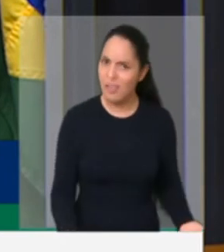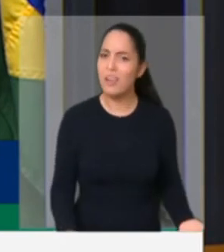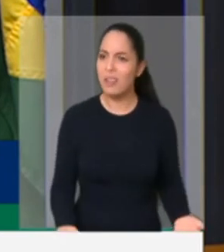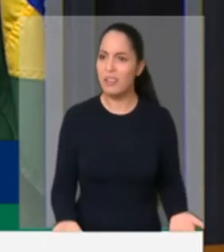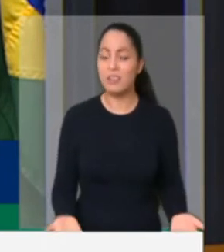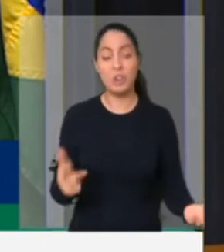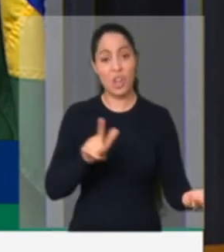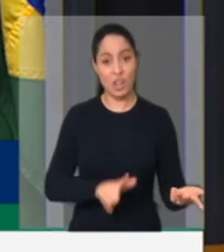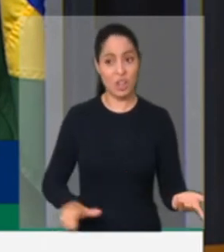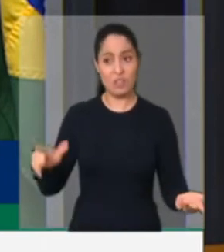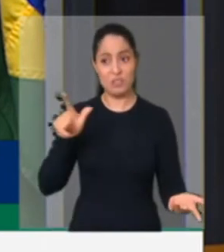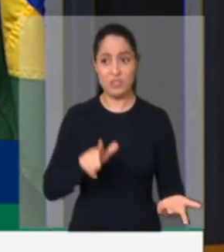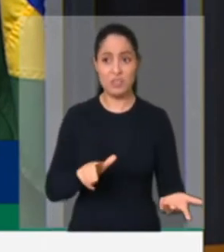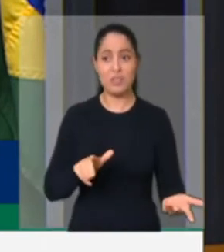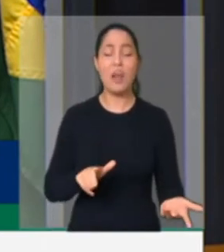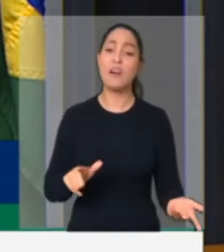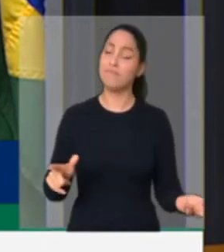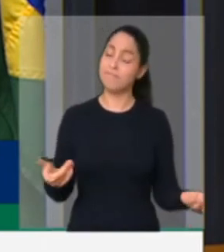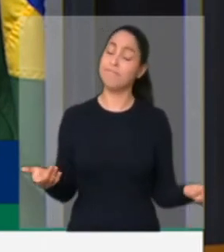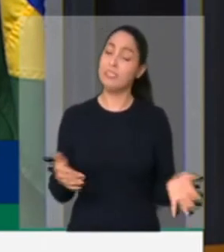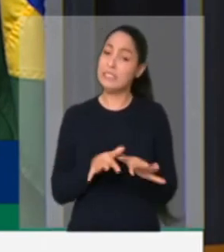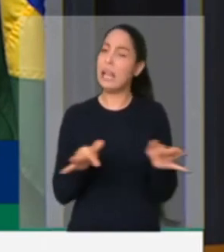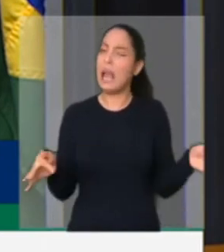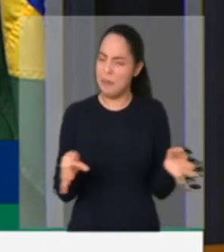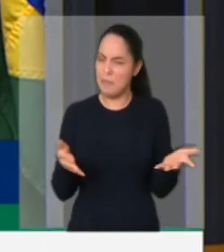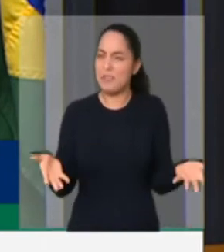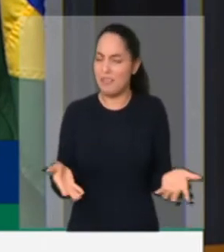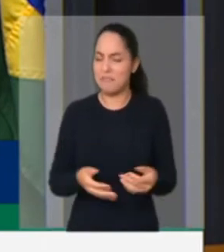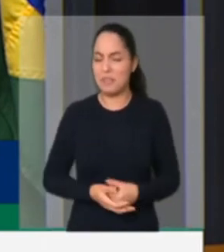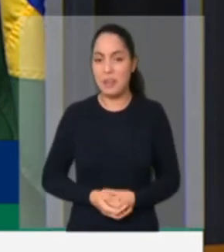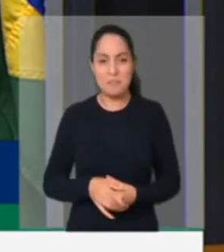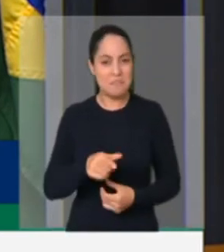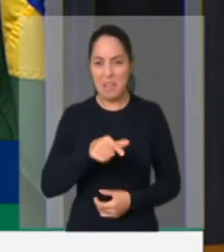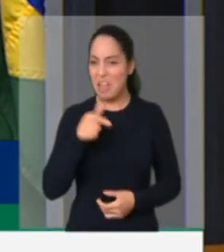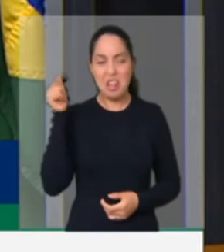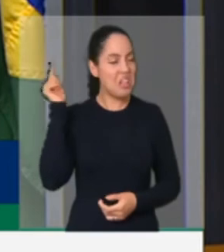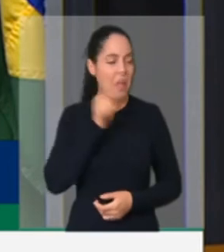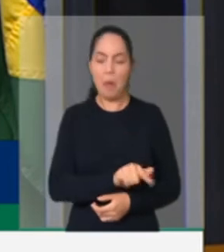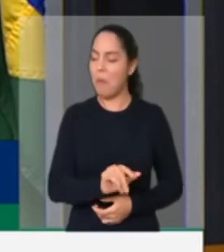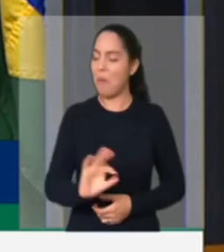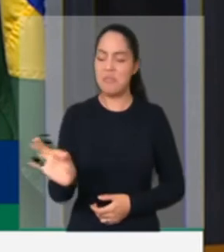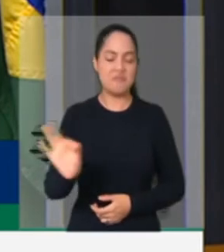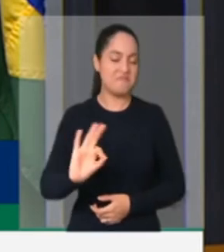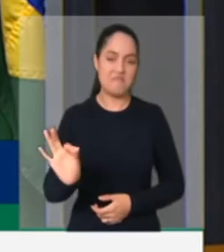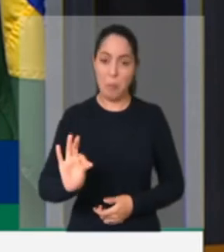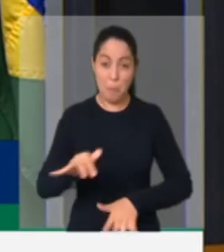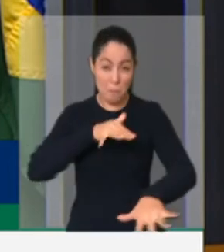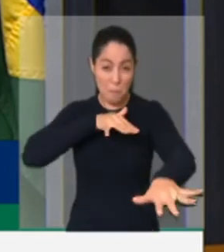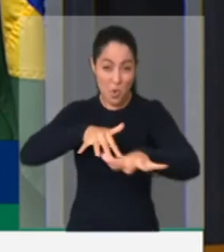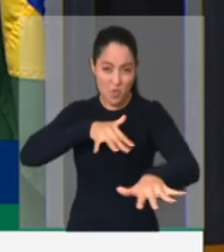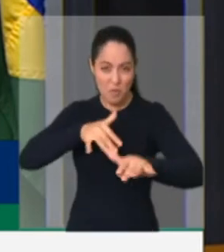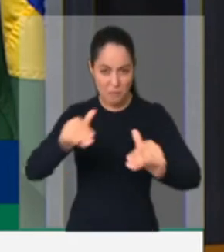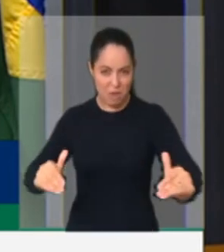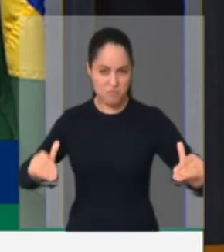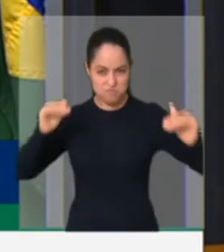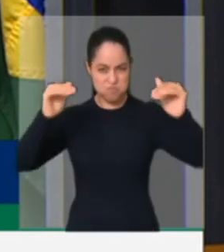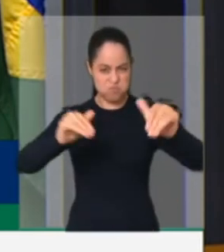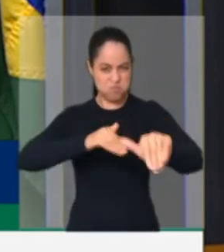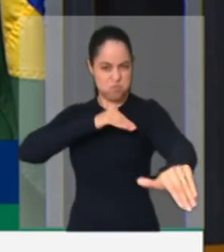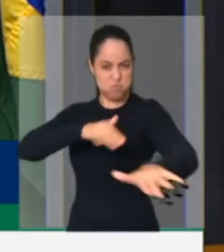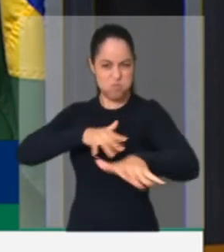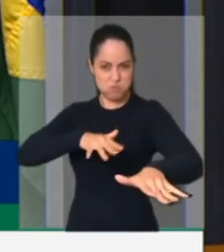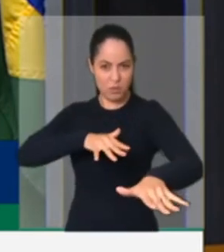pão com mortadela mas não conseguiram fazer uma mobilização altura